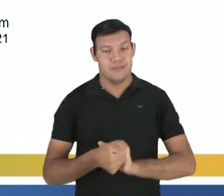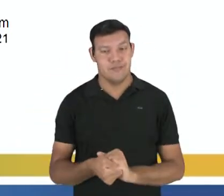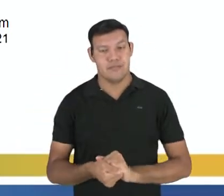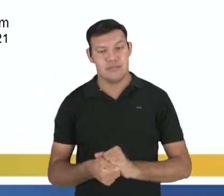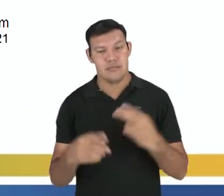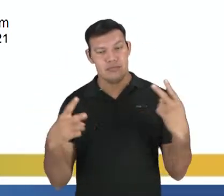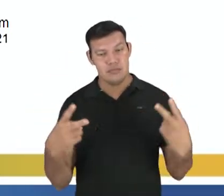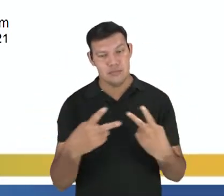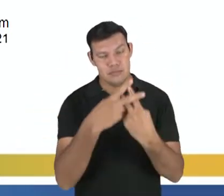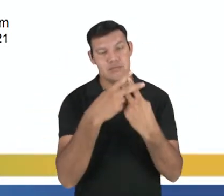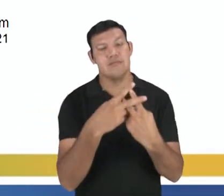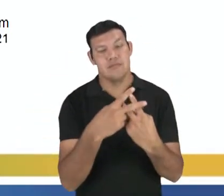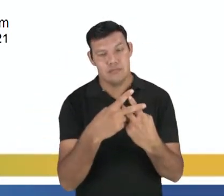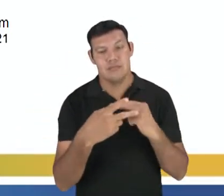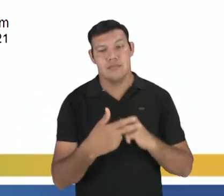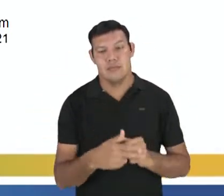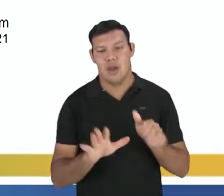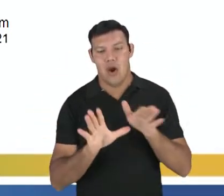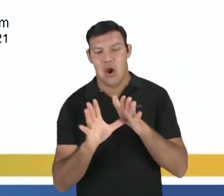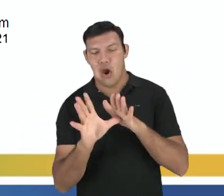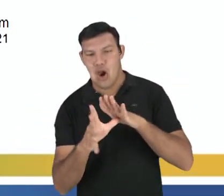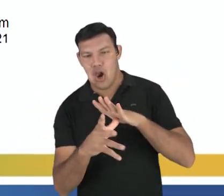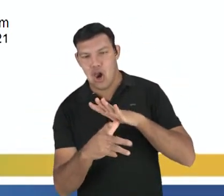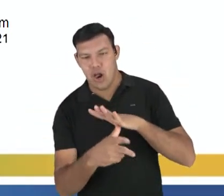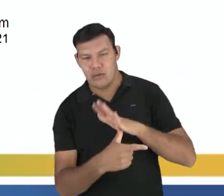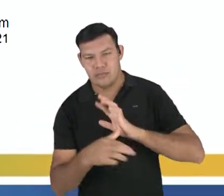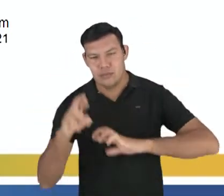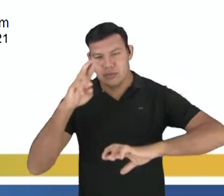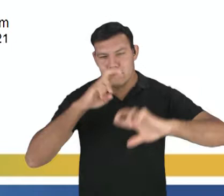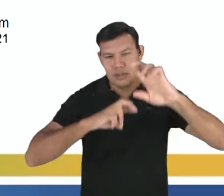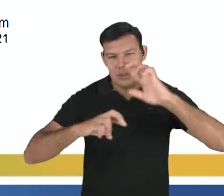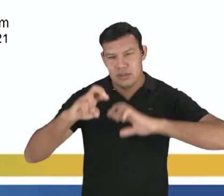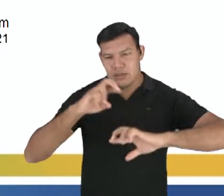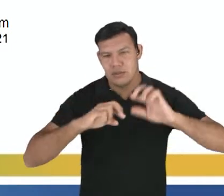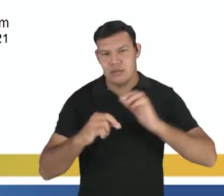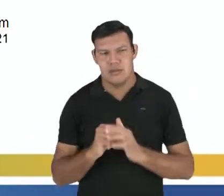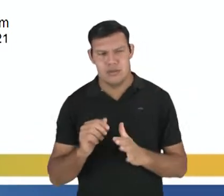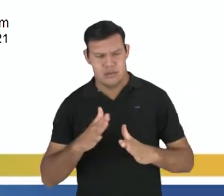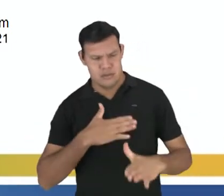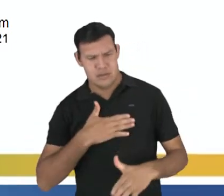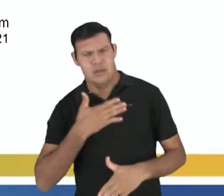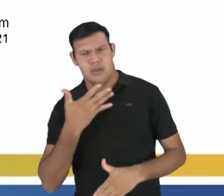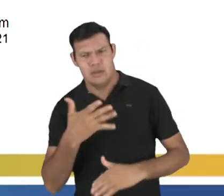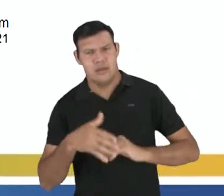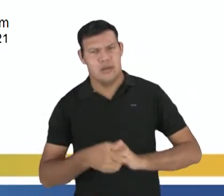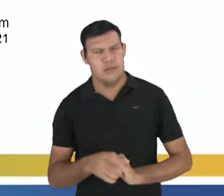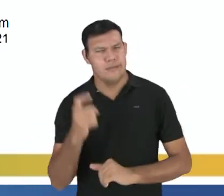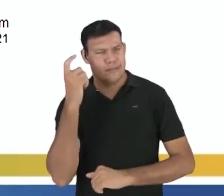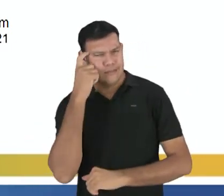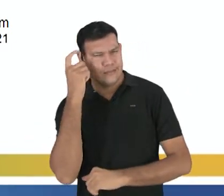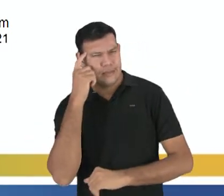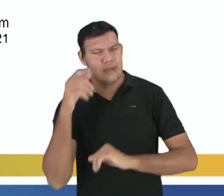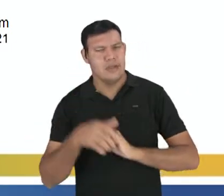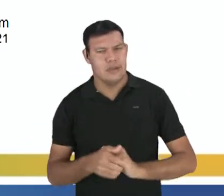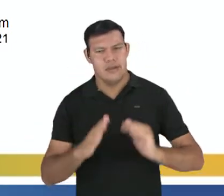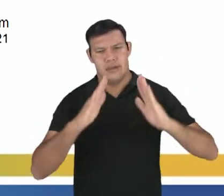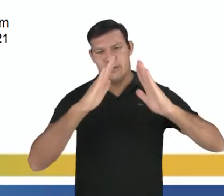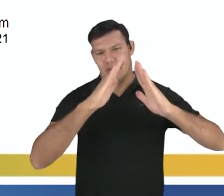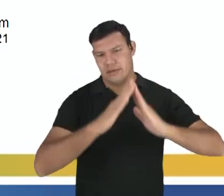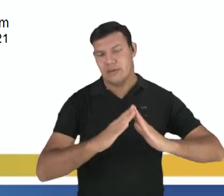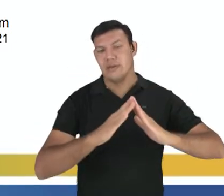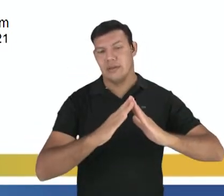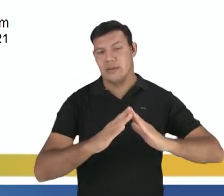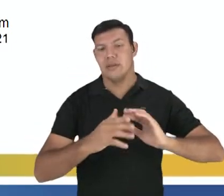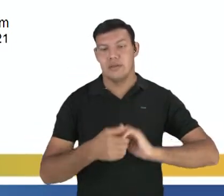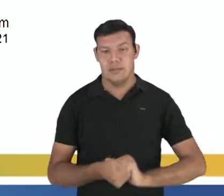Eles prenderam um ladrão em flagrante, que ficava olhando tudo com cara de assombrado. Talvez ele estivesse pensando que aquela era a casa do